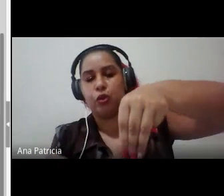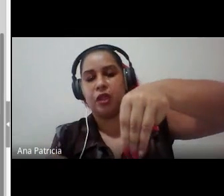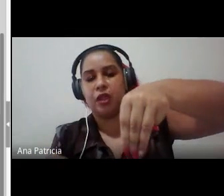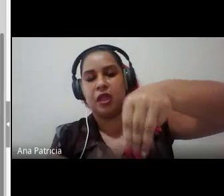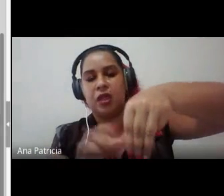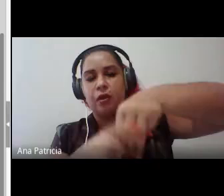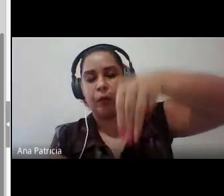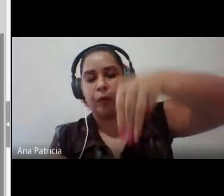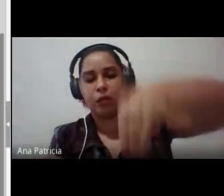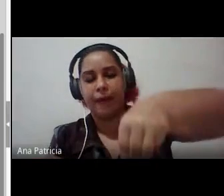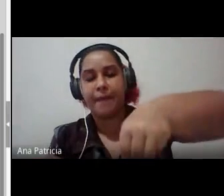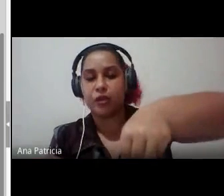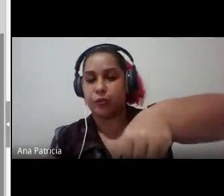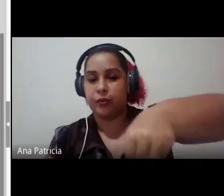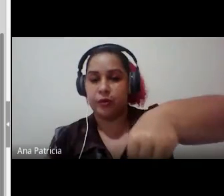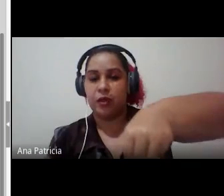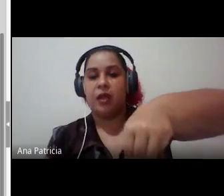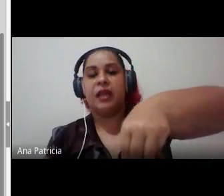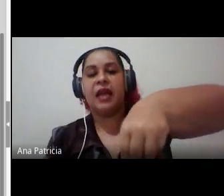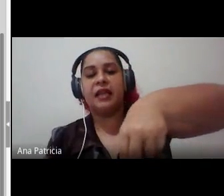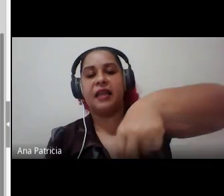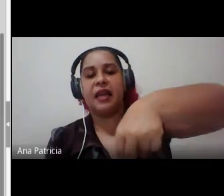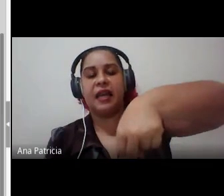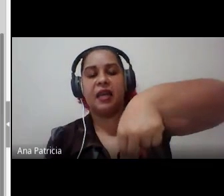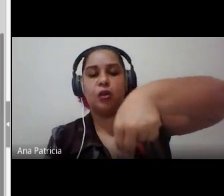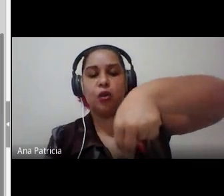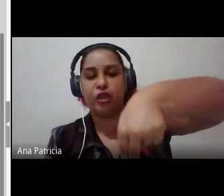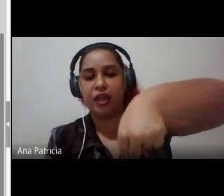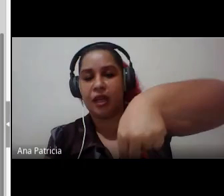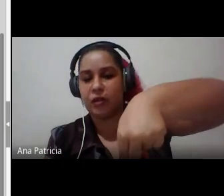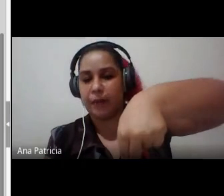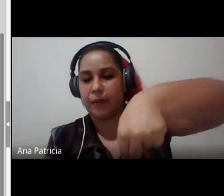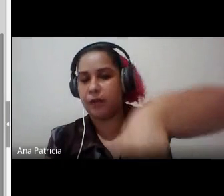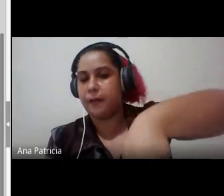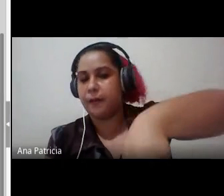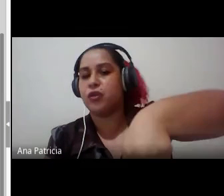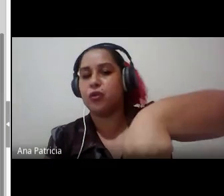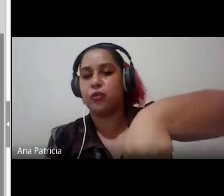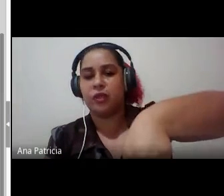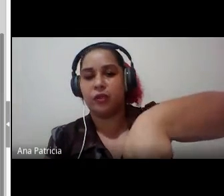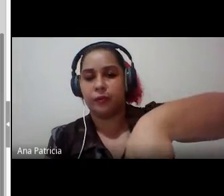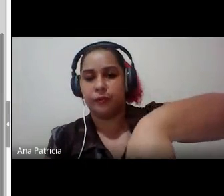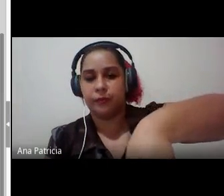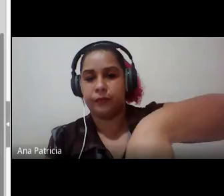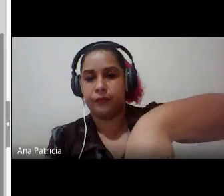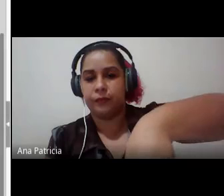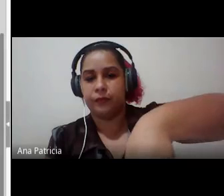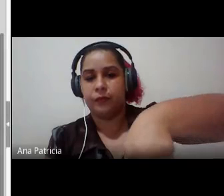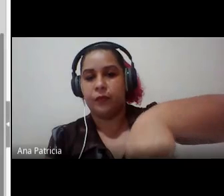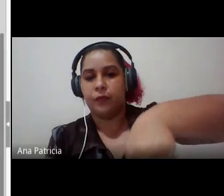Juntinhos, apontando para baixo. E na letra N, 2 dedos apontando para baixo, juntinho.